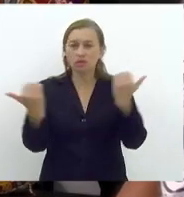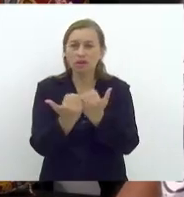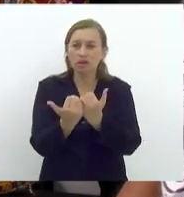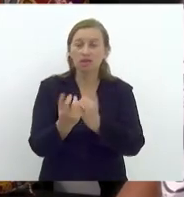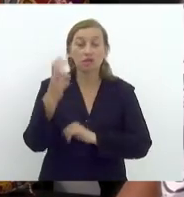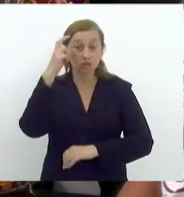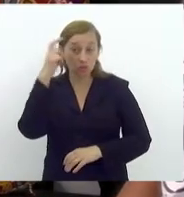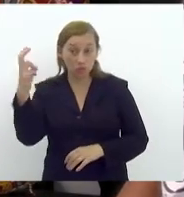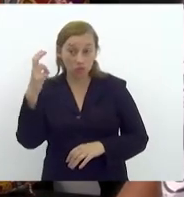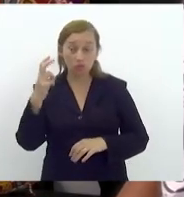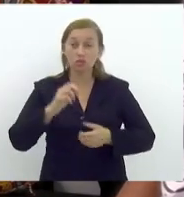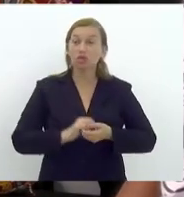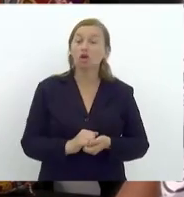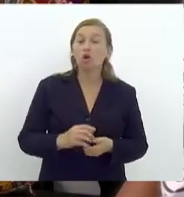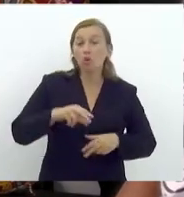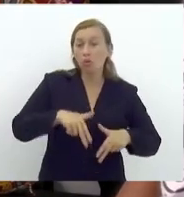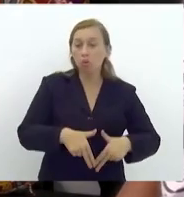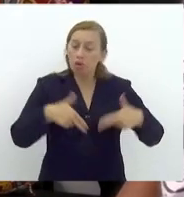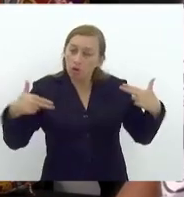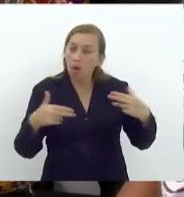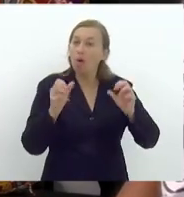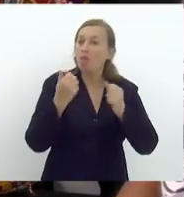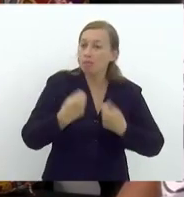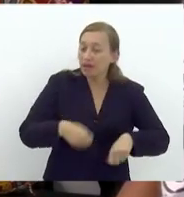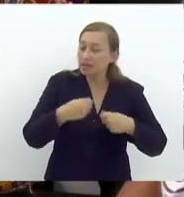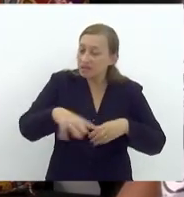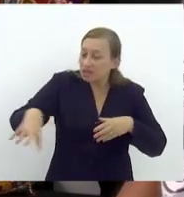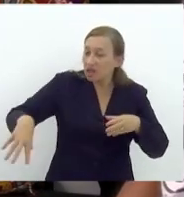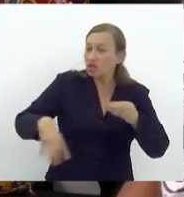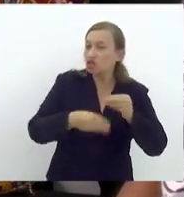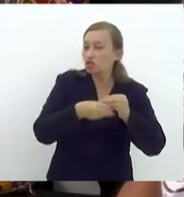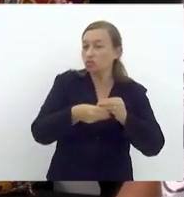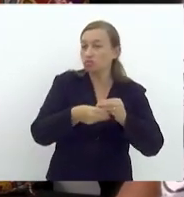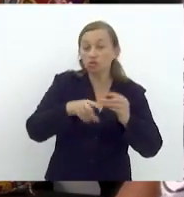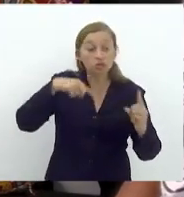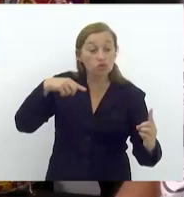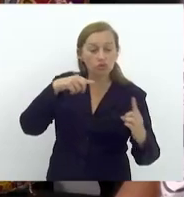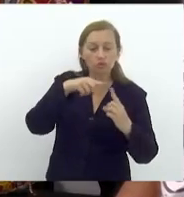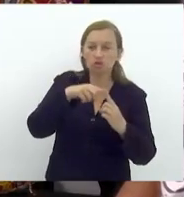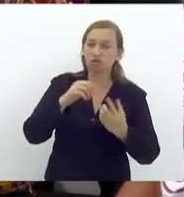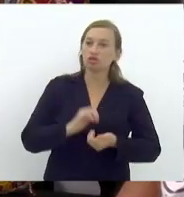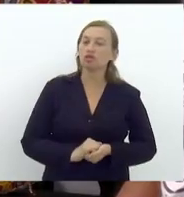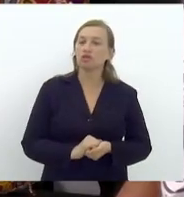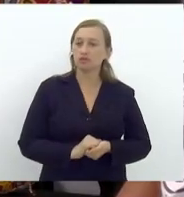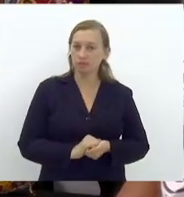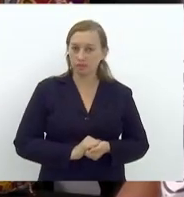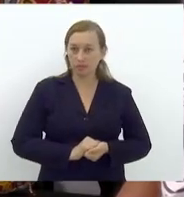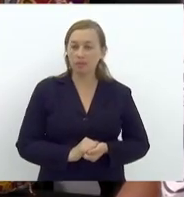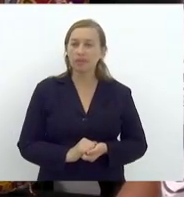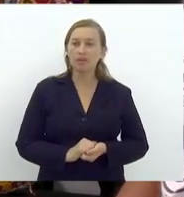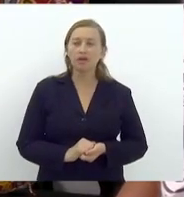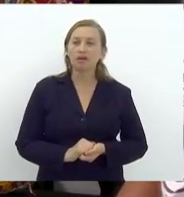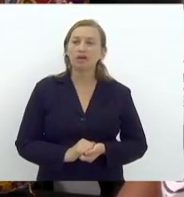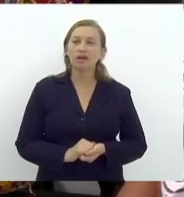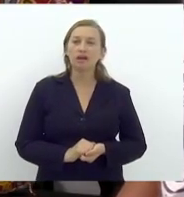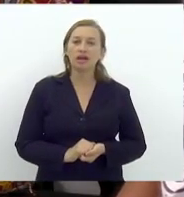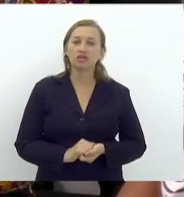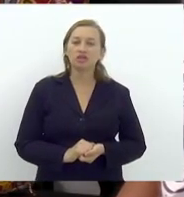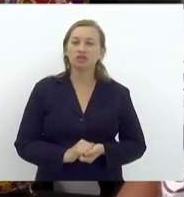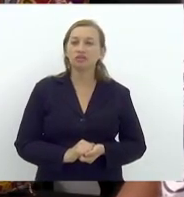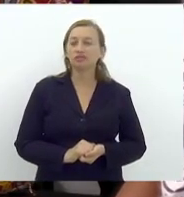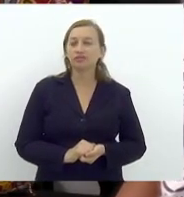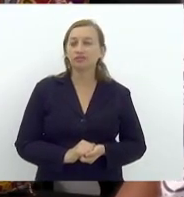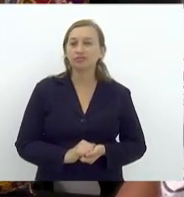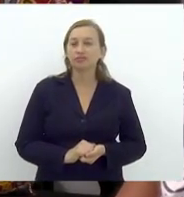alcançadas o Hip Hop precisa estar nessas metas Vocês precisam fazer parte do Plano Nacional de Cultura estar